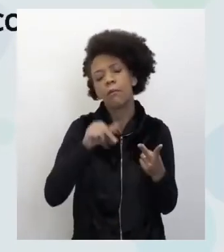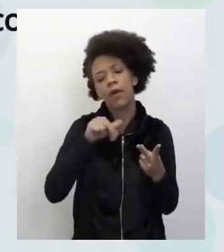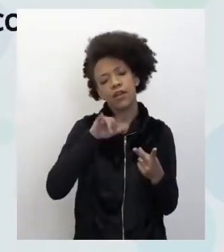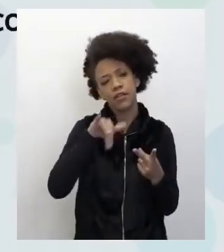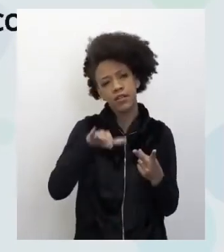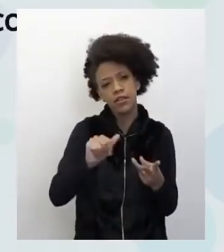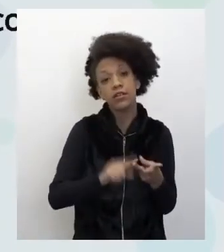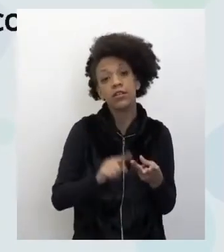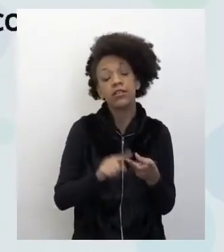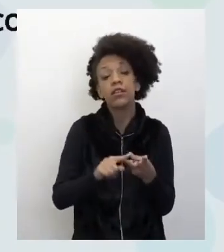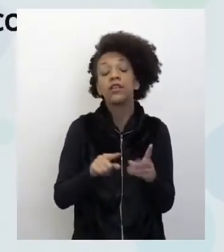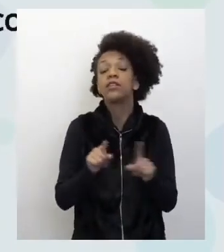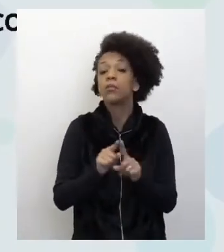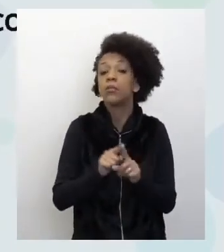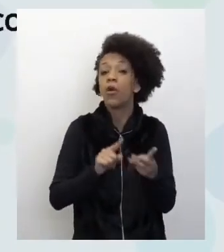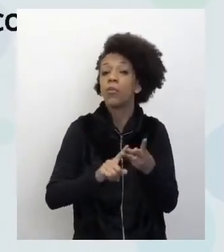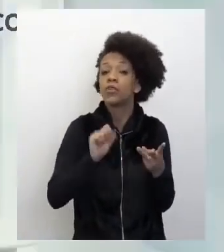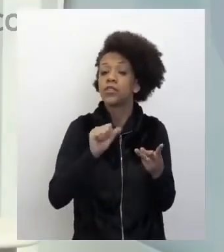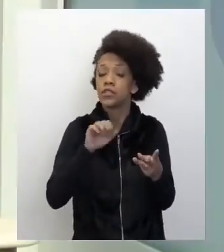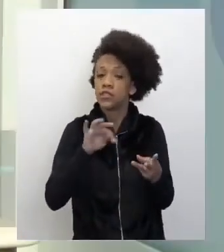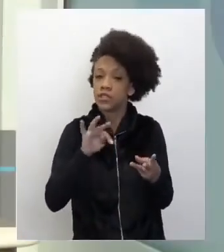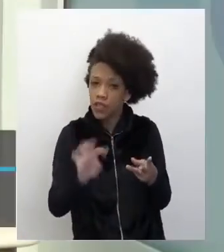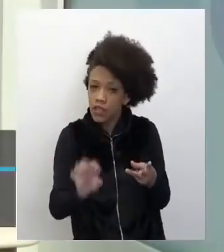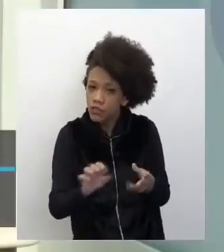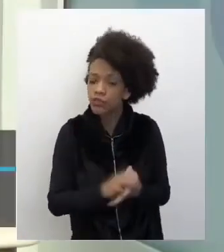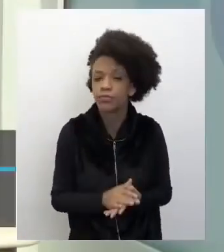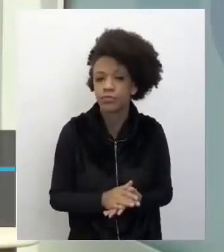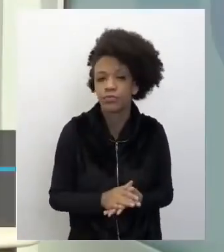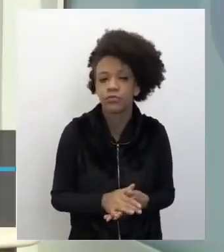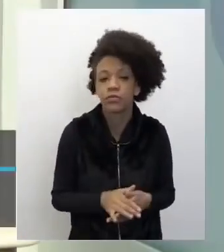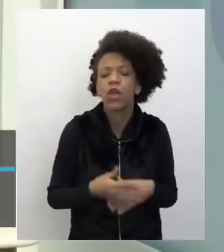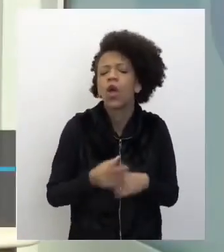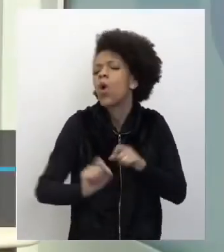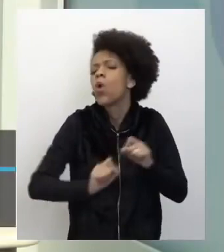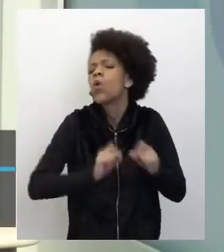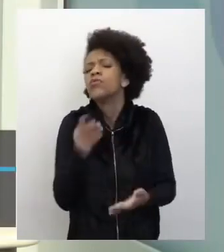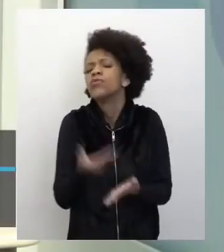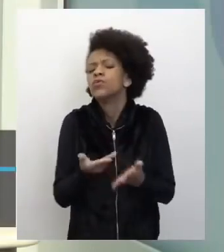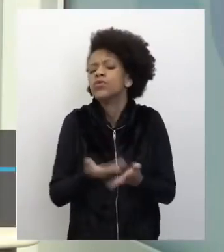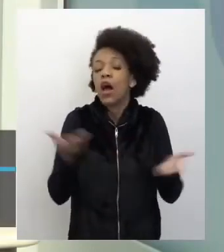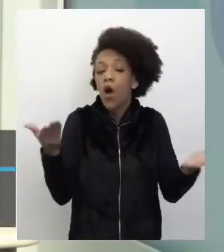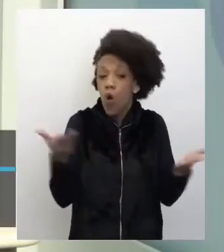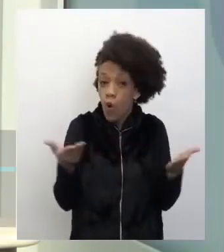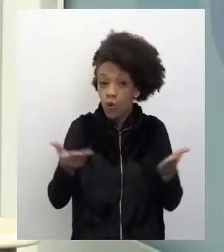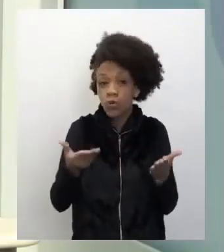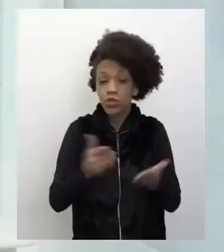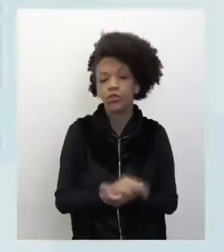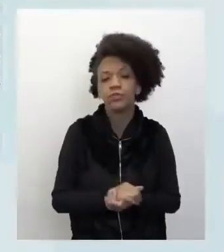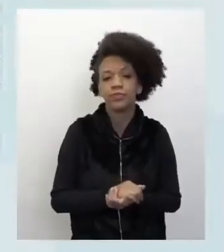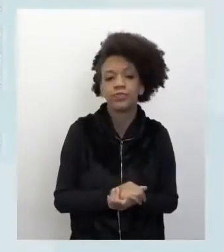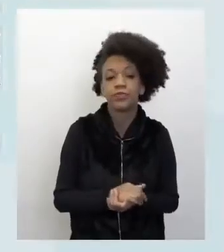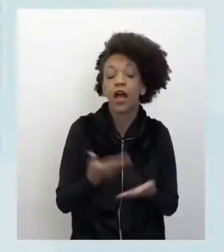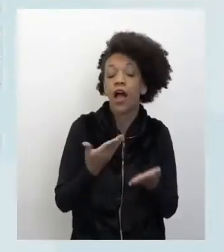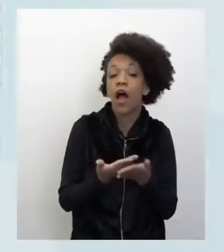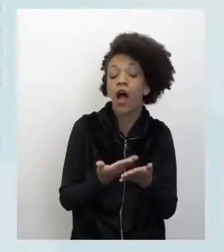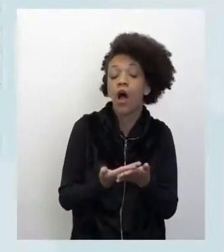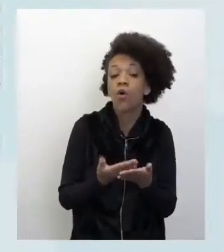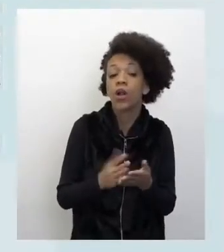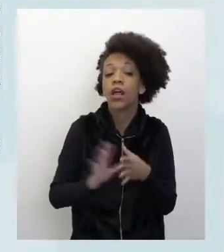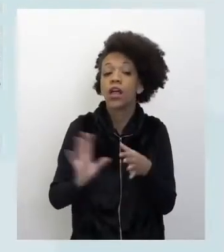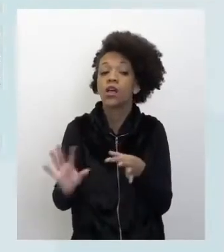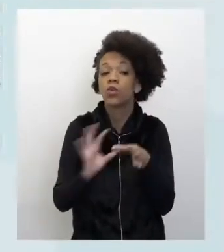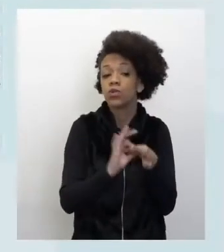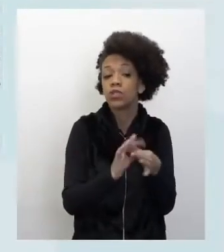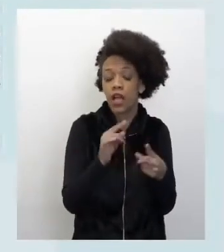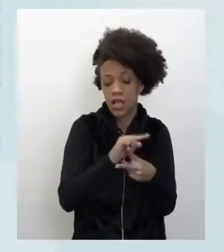também pelo professor Sérgio. Vamos lá? O que nós vamos estudar na aula de hoje? A aula de hoje ela está ligada a